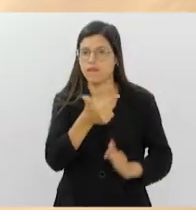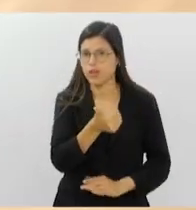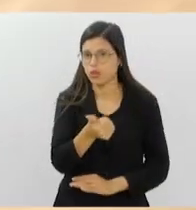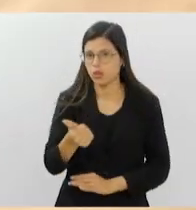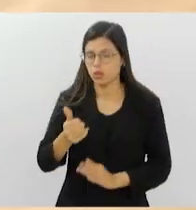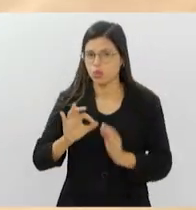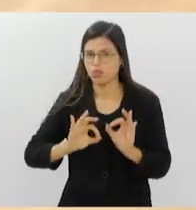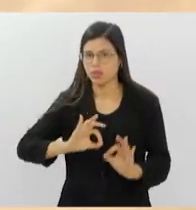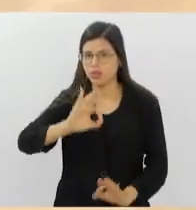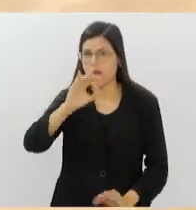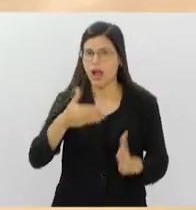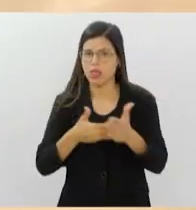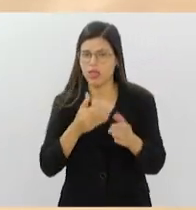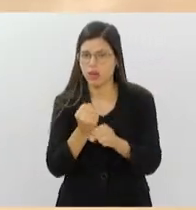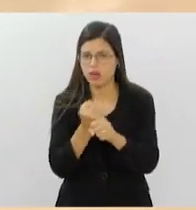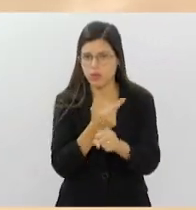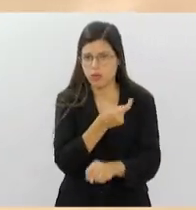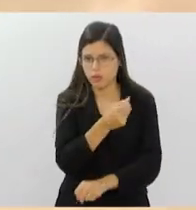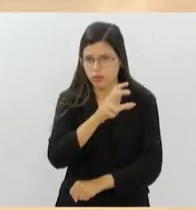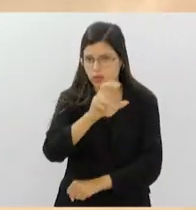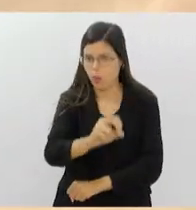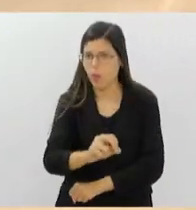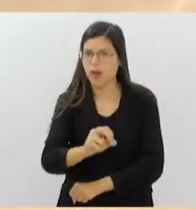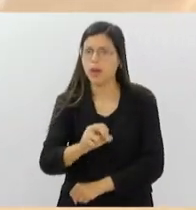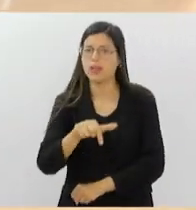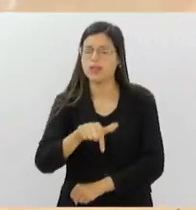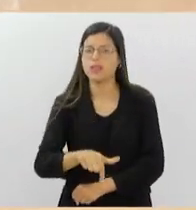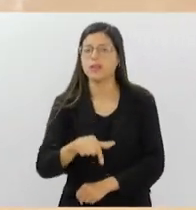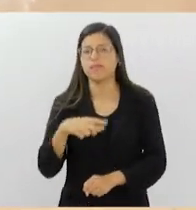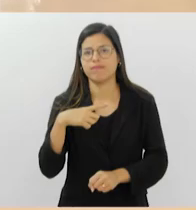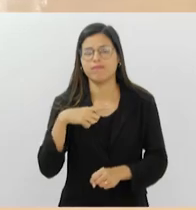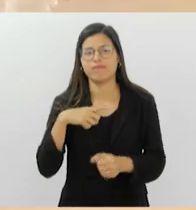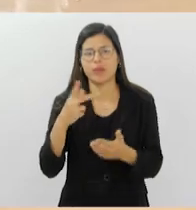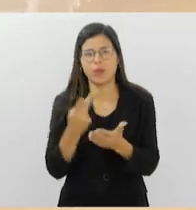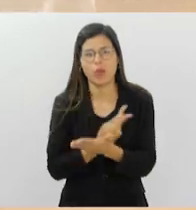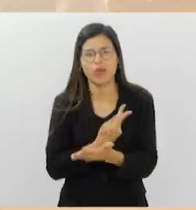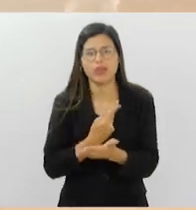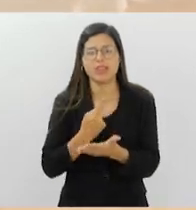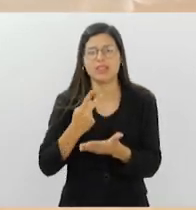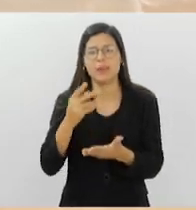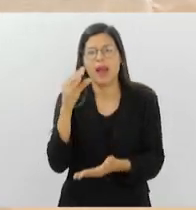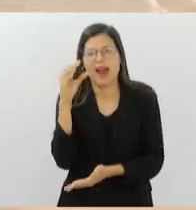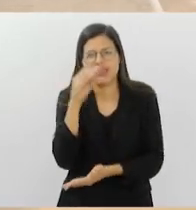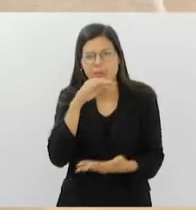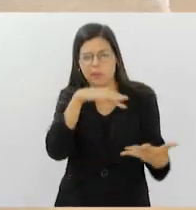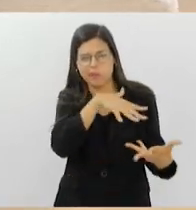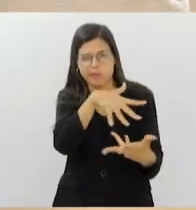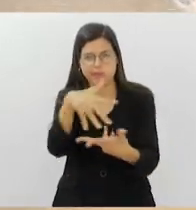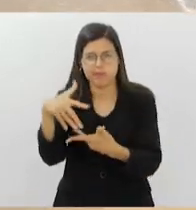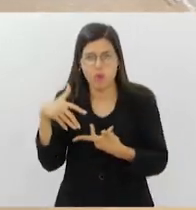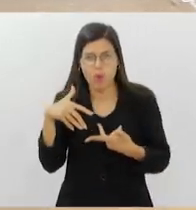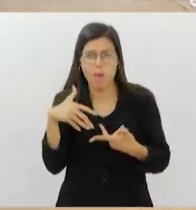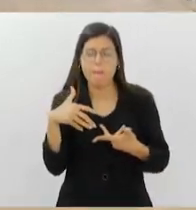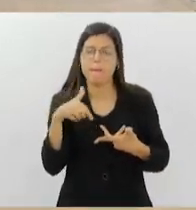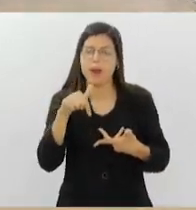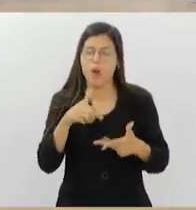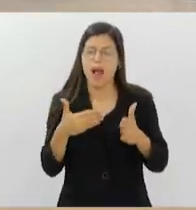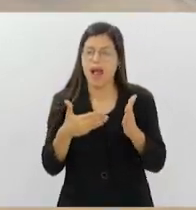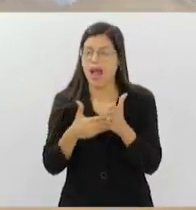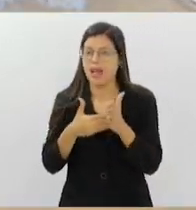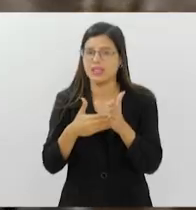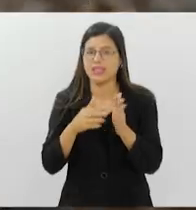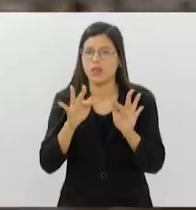250 as previsões foram feitas com base em um cenário de aquecimento global de 3º C até o final do